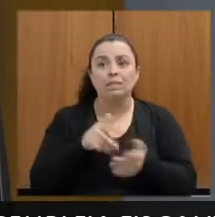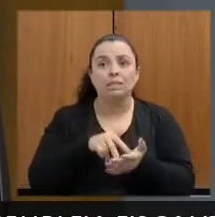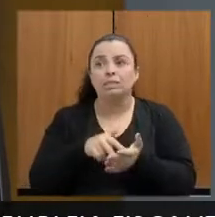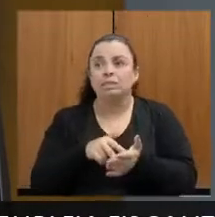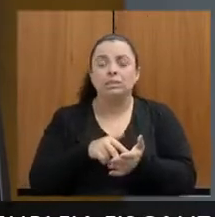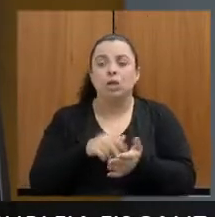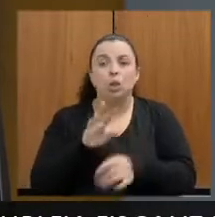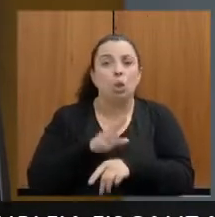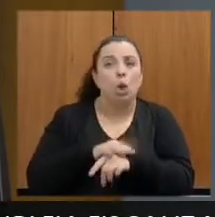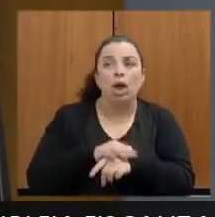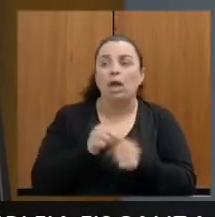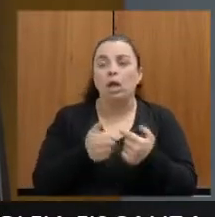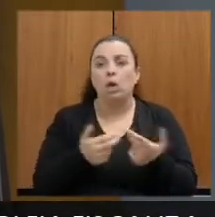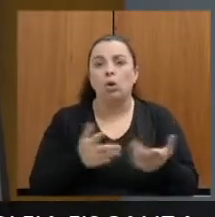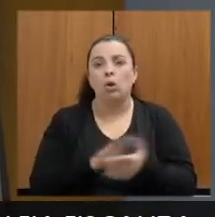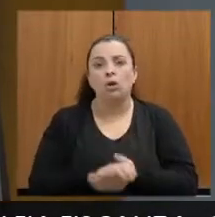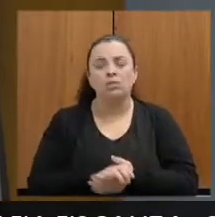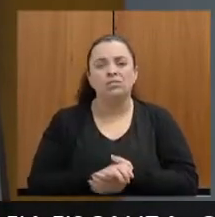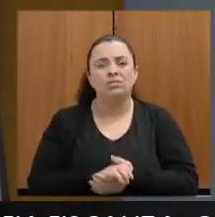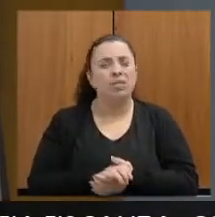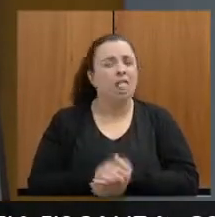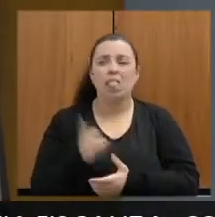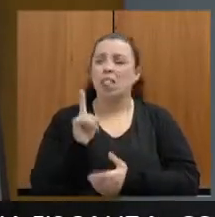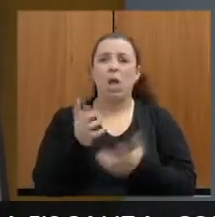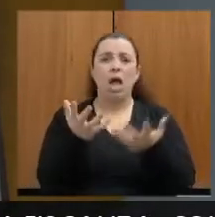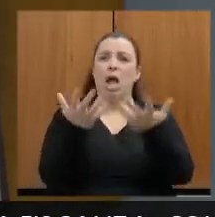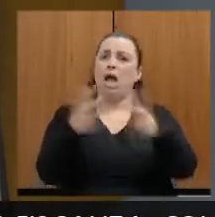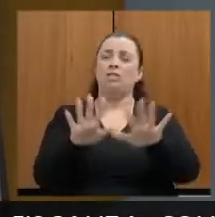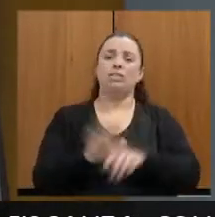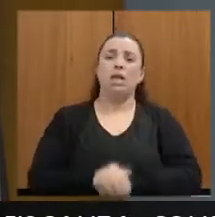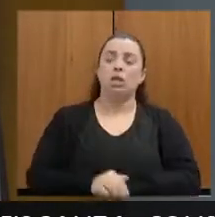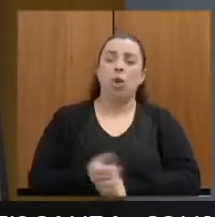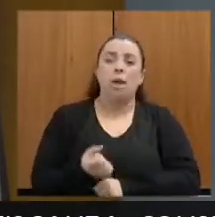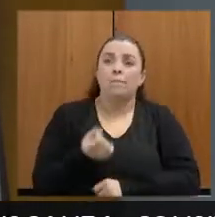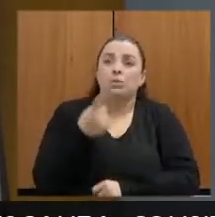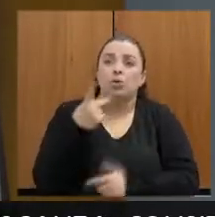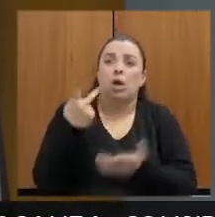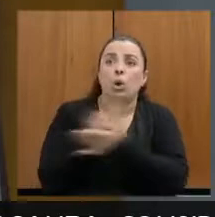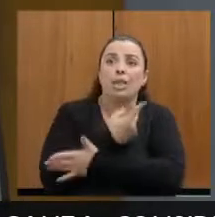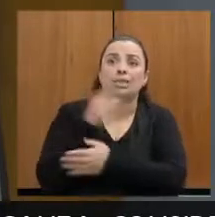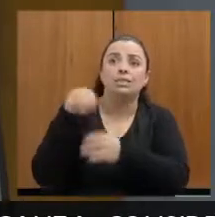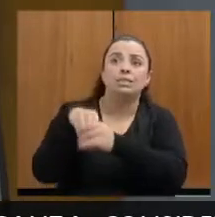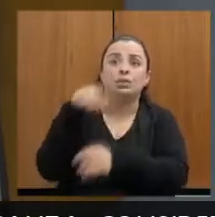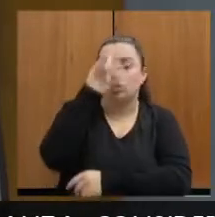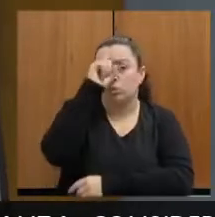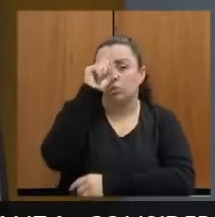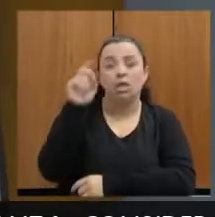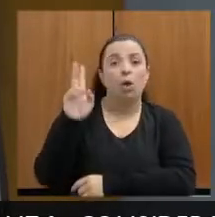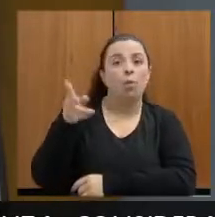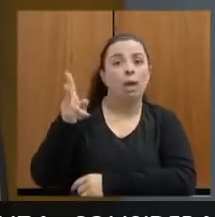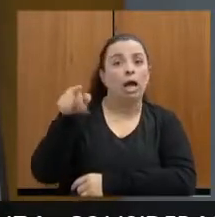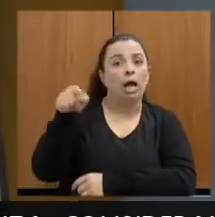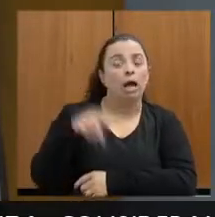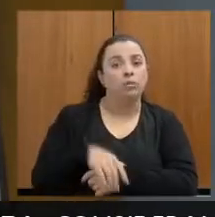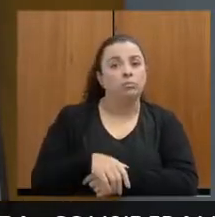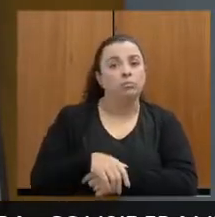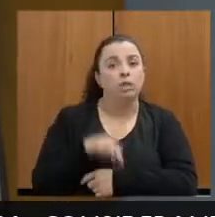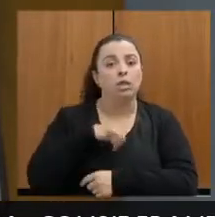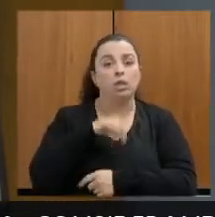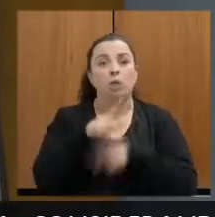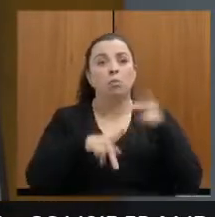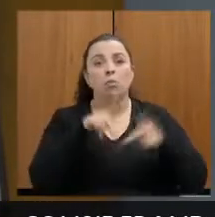inadimissível os Absurdos que a gente encontra no hospital Julian que encontra é uma